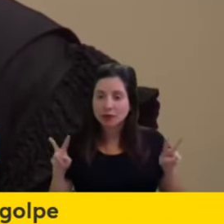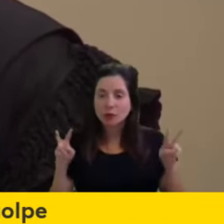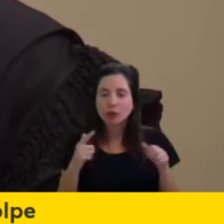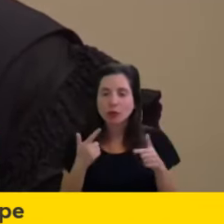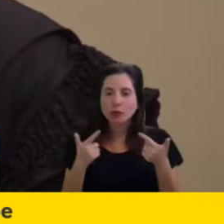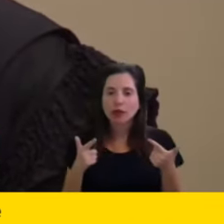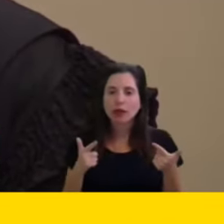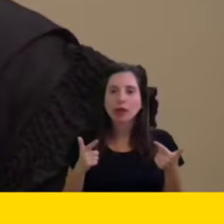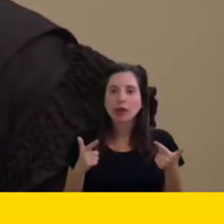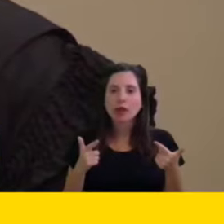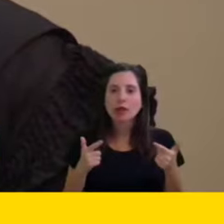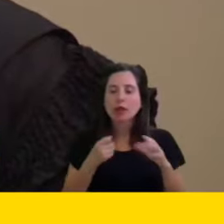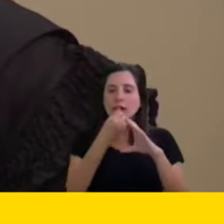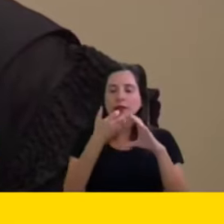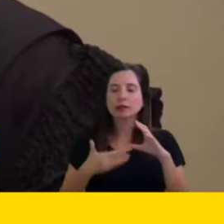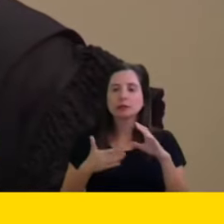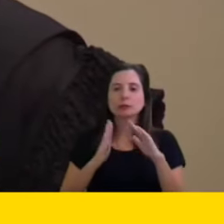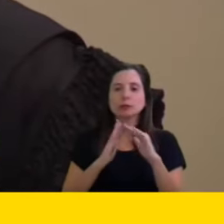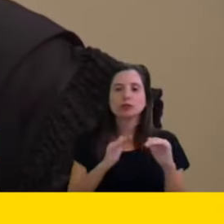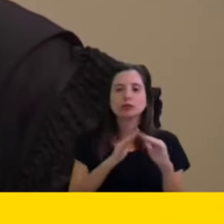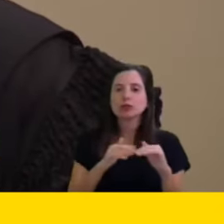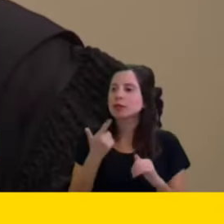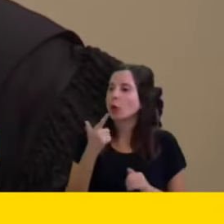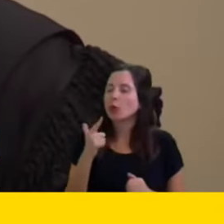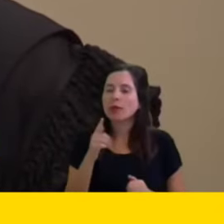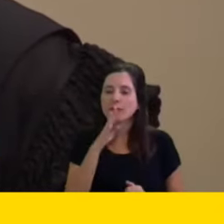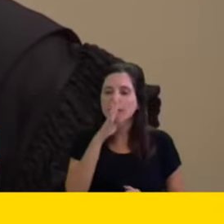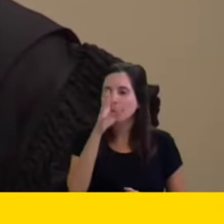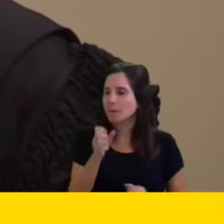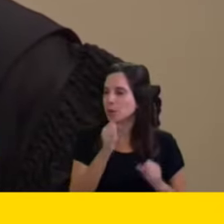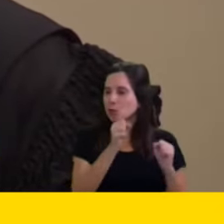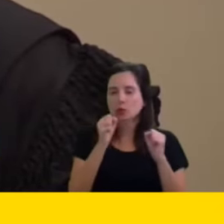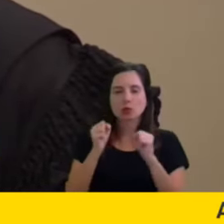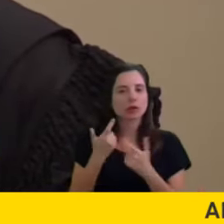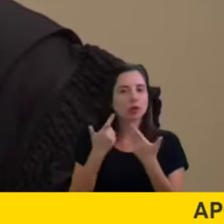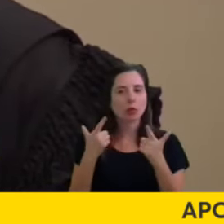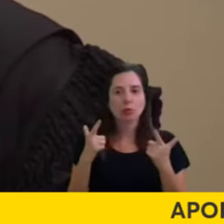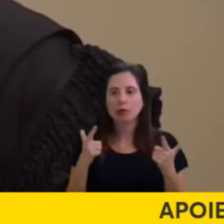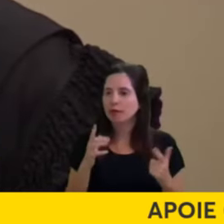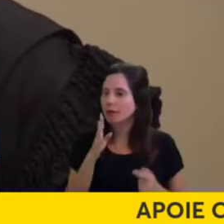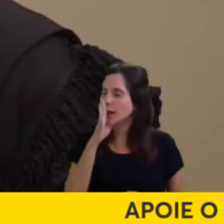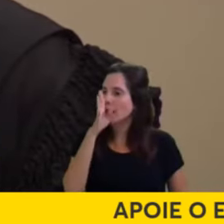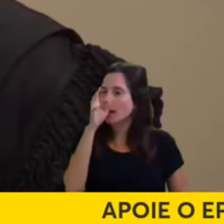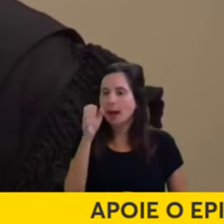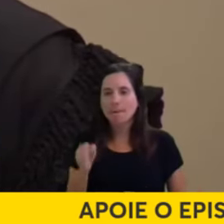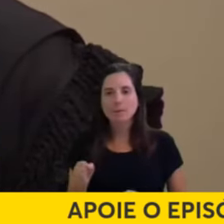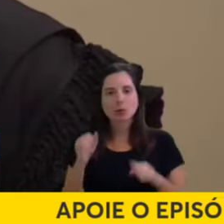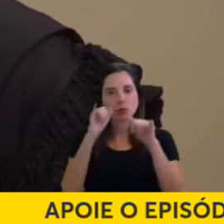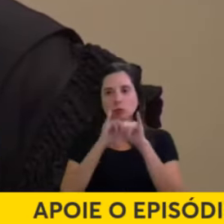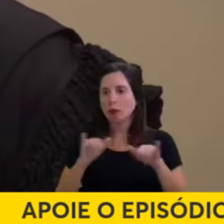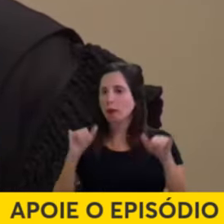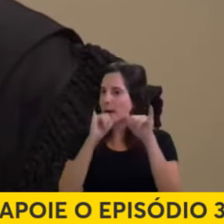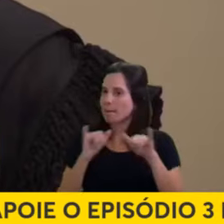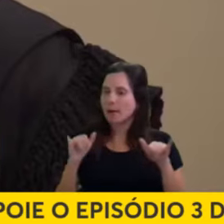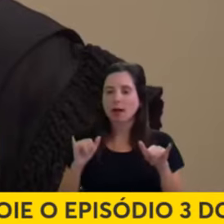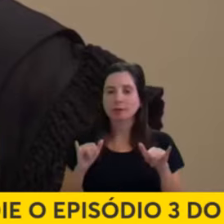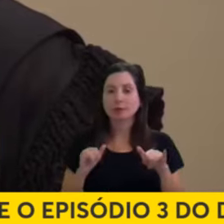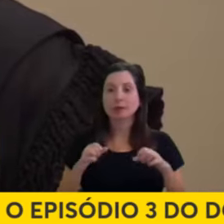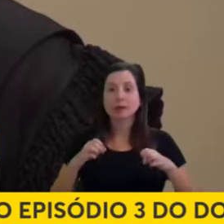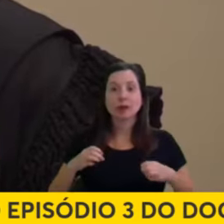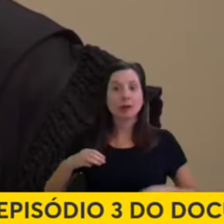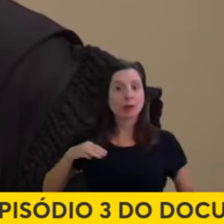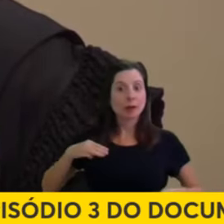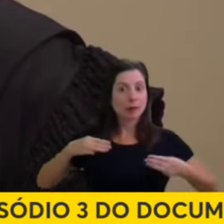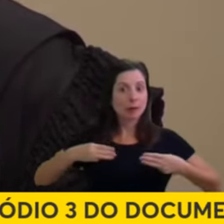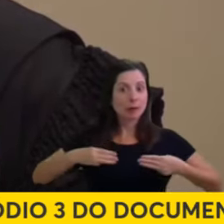pedido não houve abuso do poder econômico não houve prova de caixa dois muito menos abuso dos meios de comunicação o Ministério Público eleitoral afirma